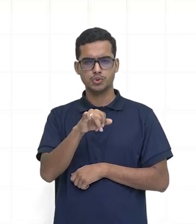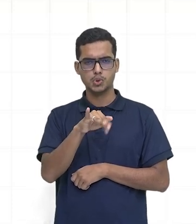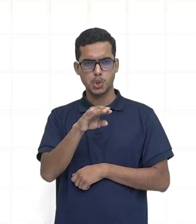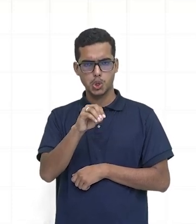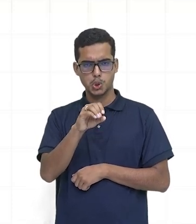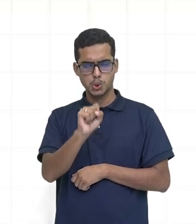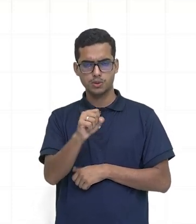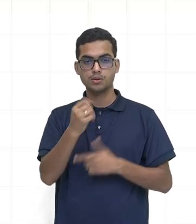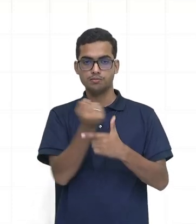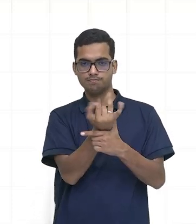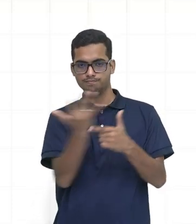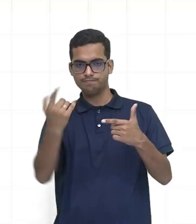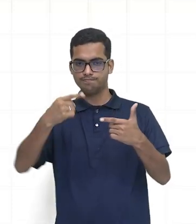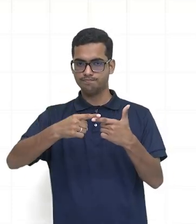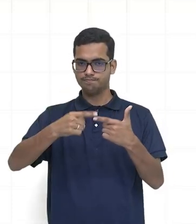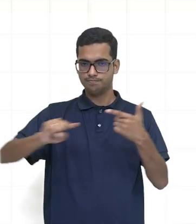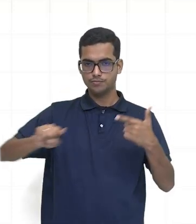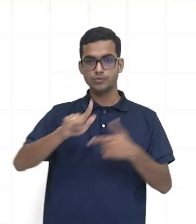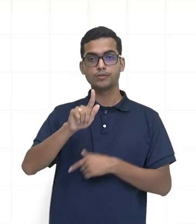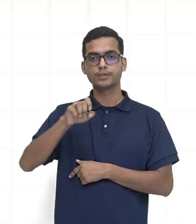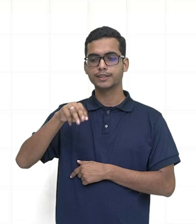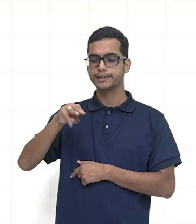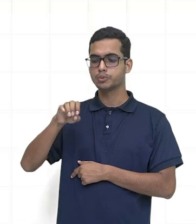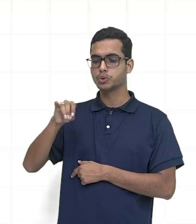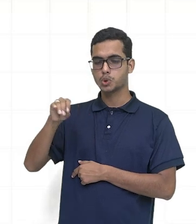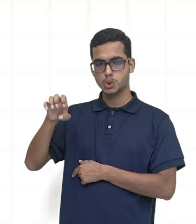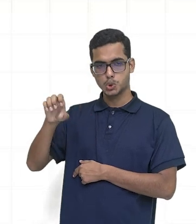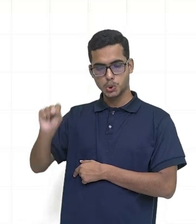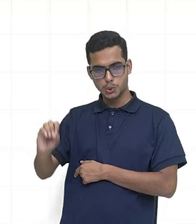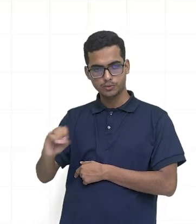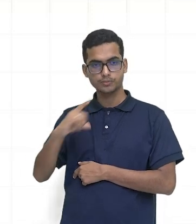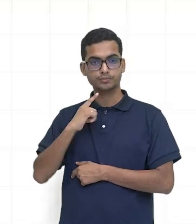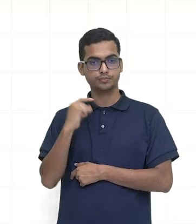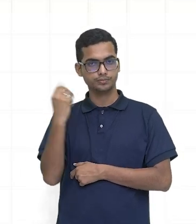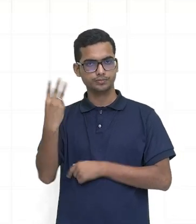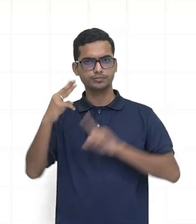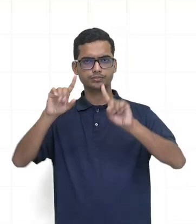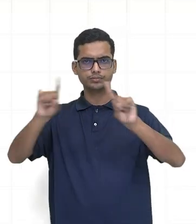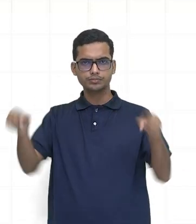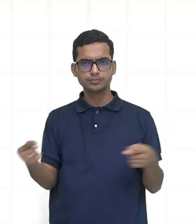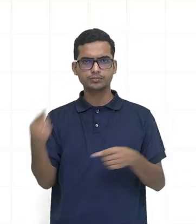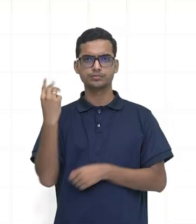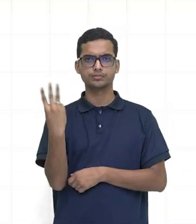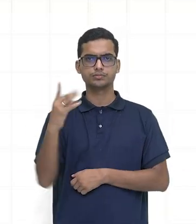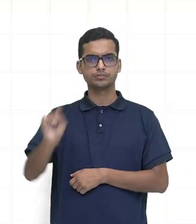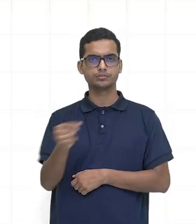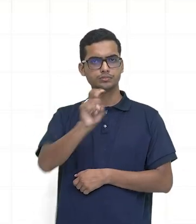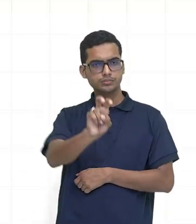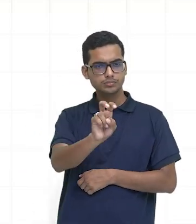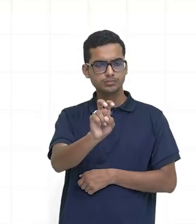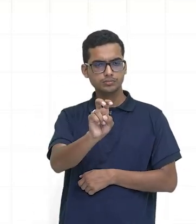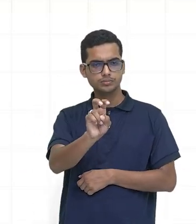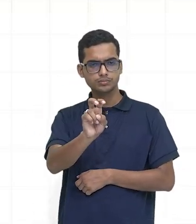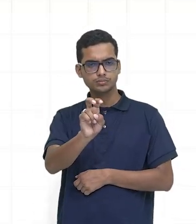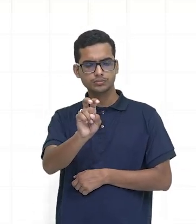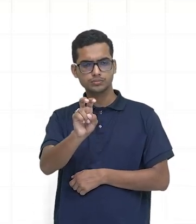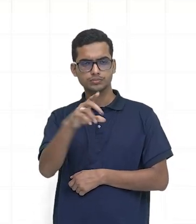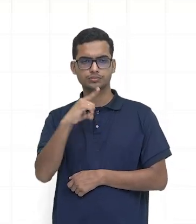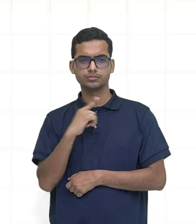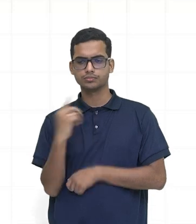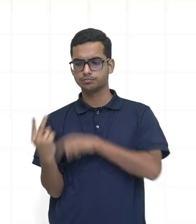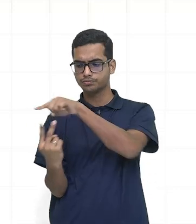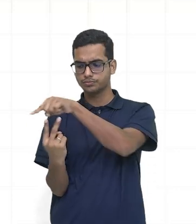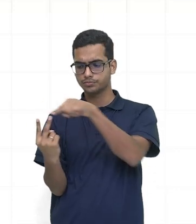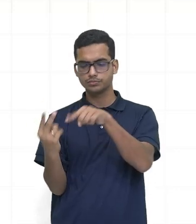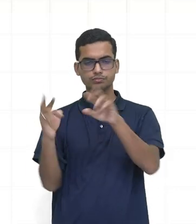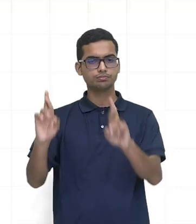os primeiros, que é o 3 e o 5, olha só, eles têm só diferença de 2 unidades